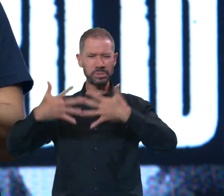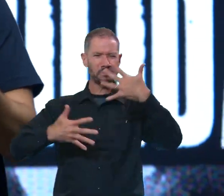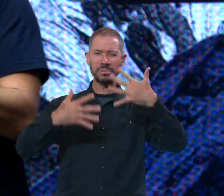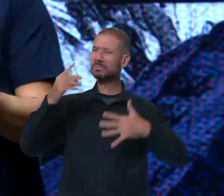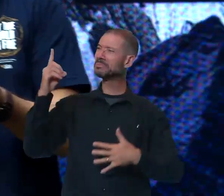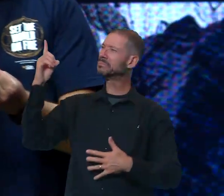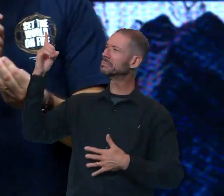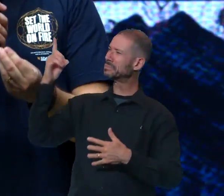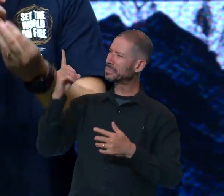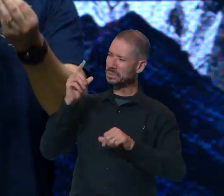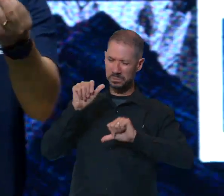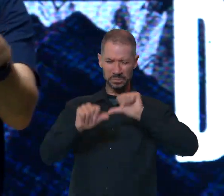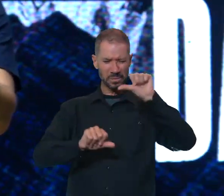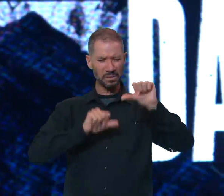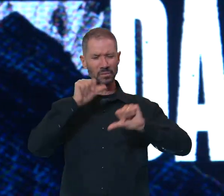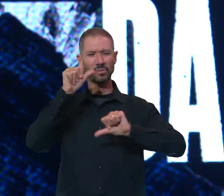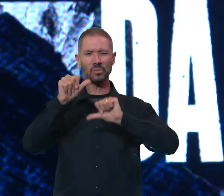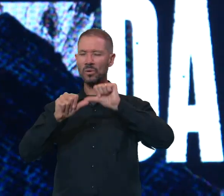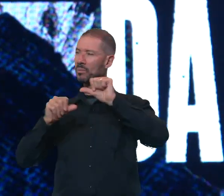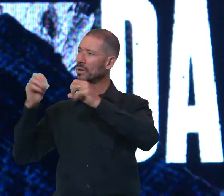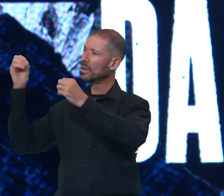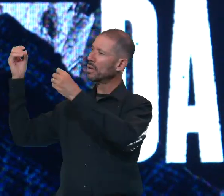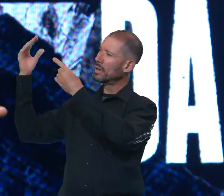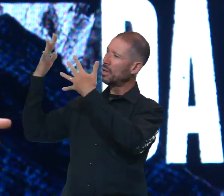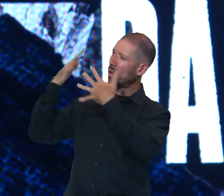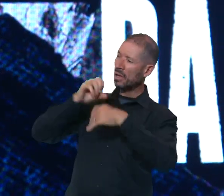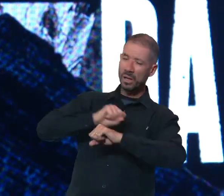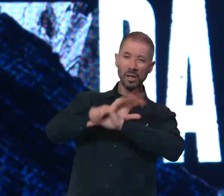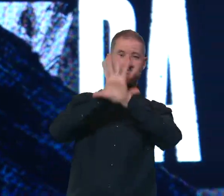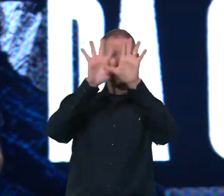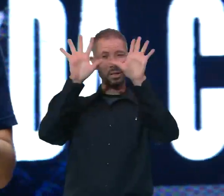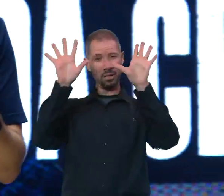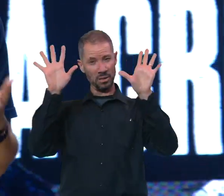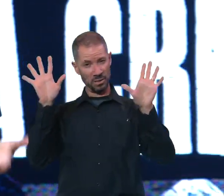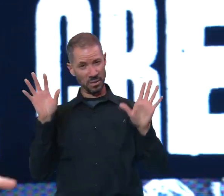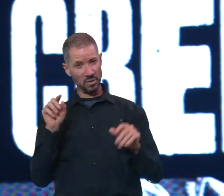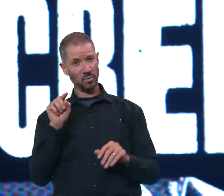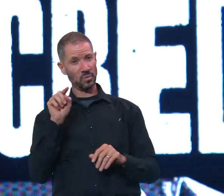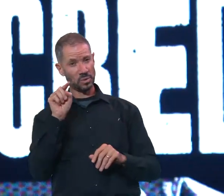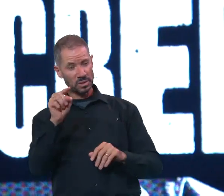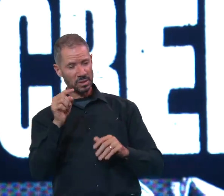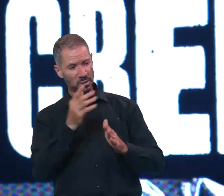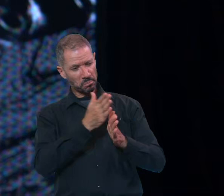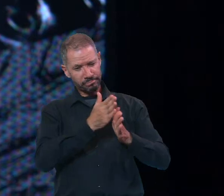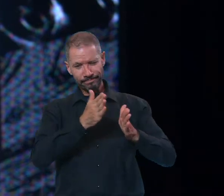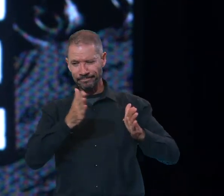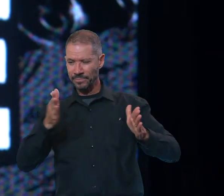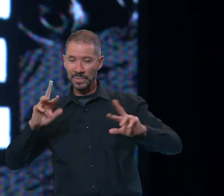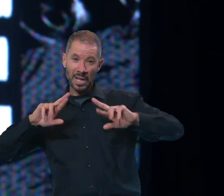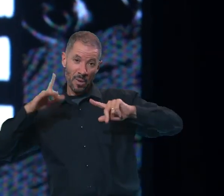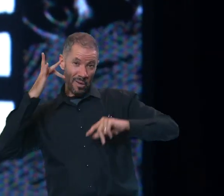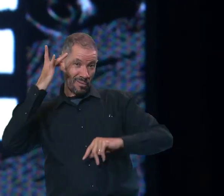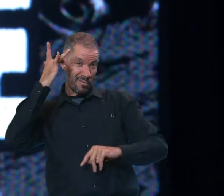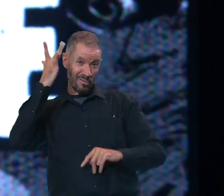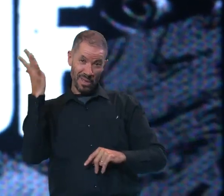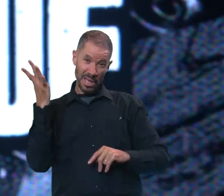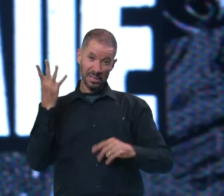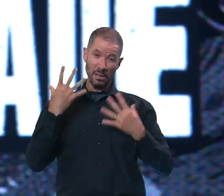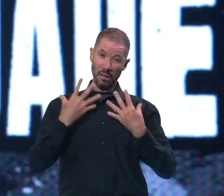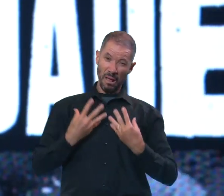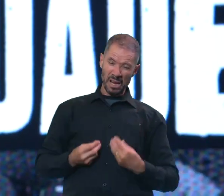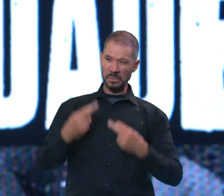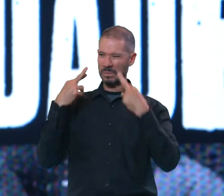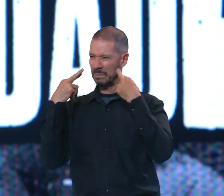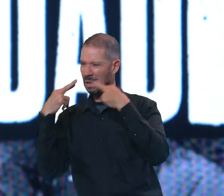Deus transforma em bênção. É claro e evidente que enquanto você está passando, não é fácil lidar. Está desanimado, você